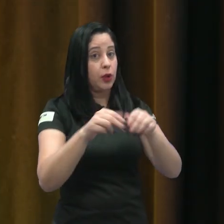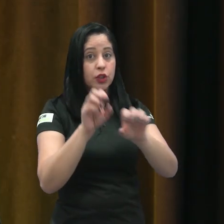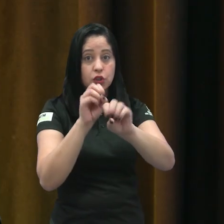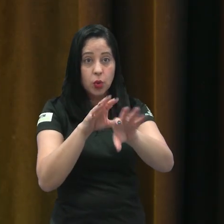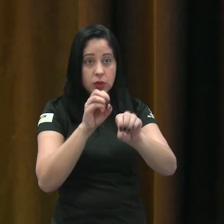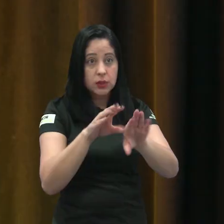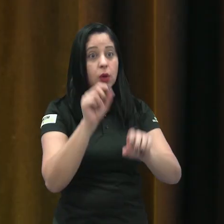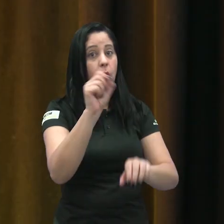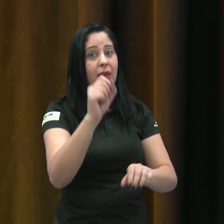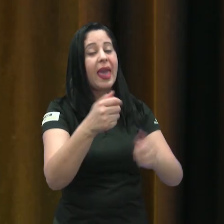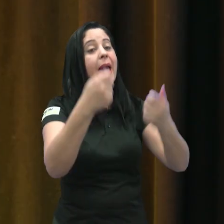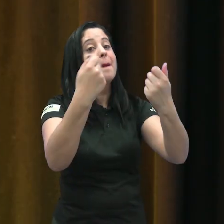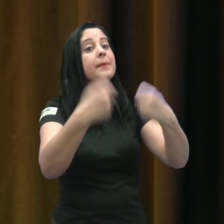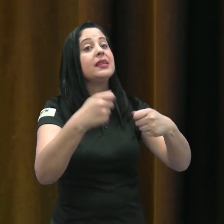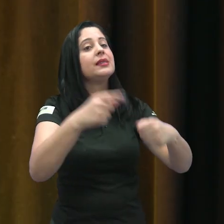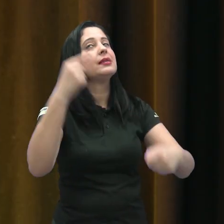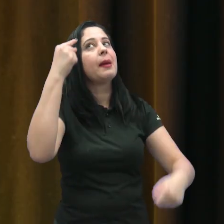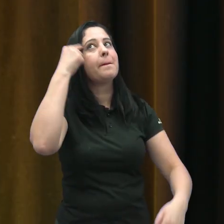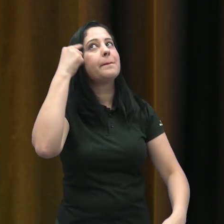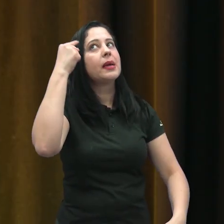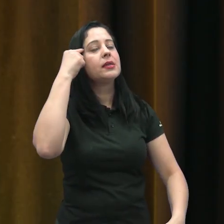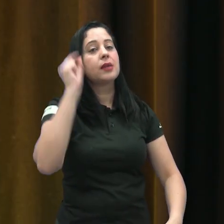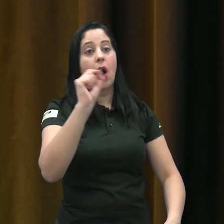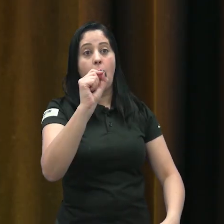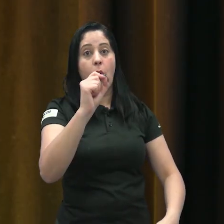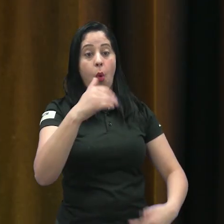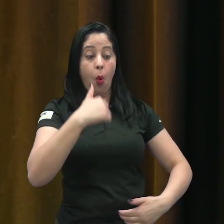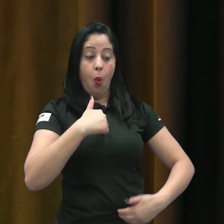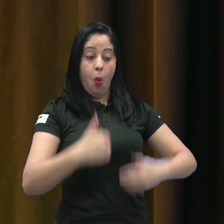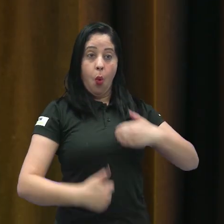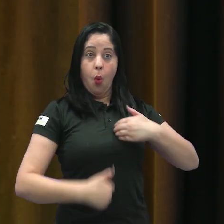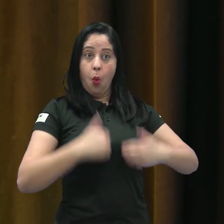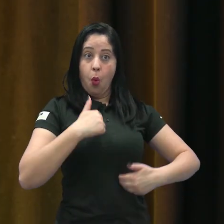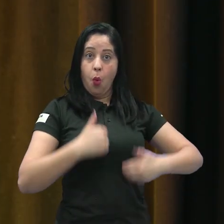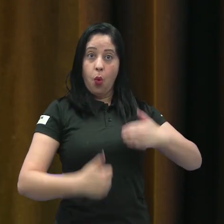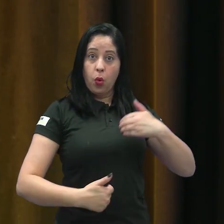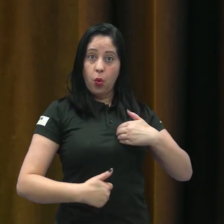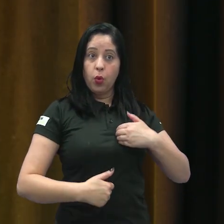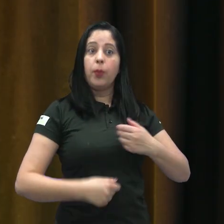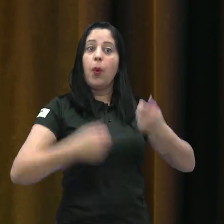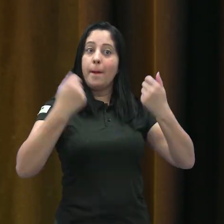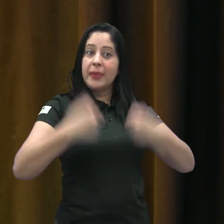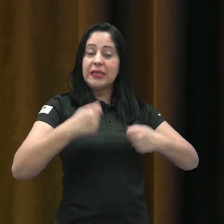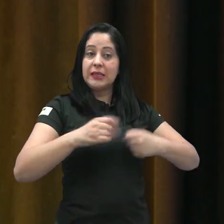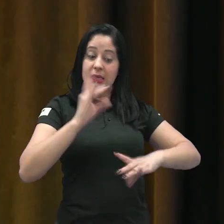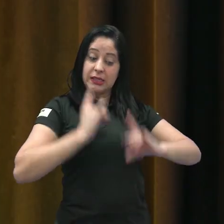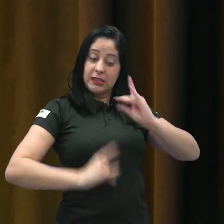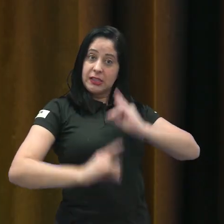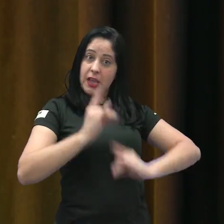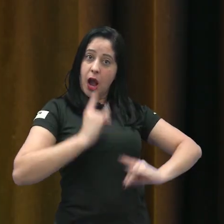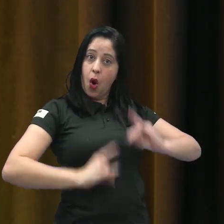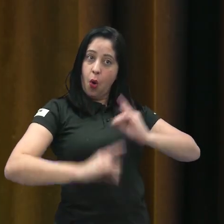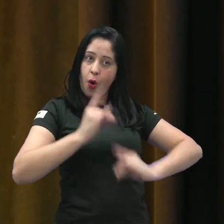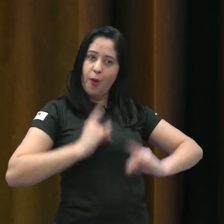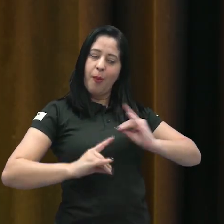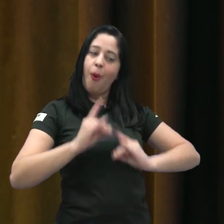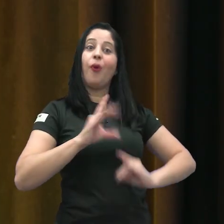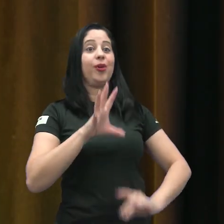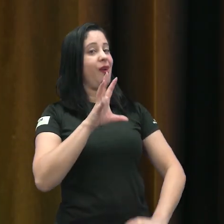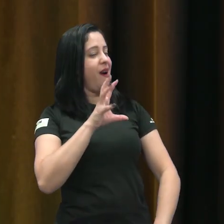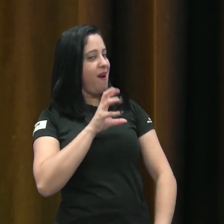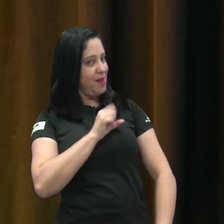ensino. Precisa lembrar que o nosso corpo, ele precisa produzir ocitocina, que é o hormônio do